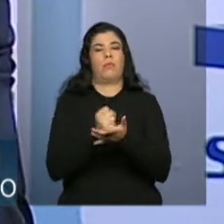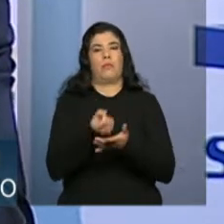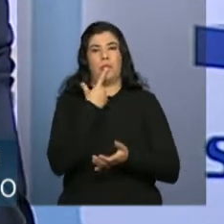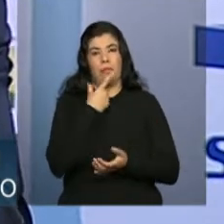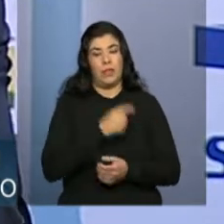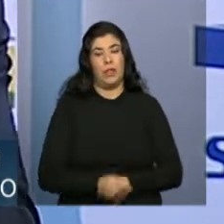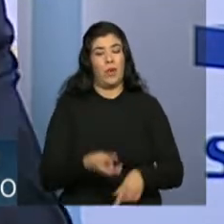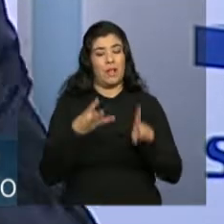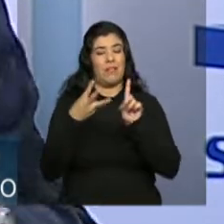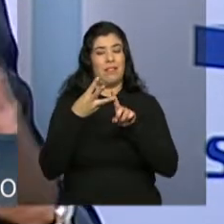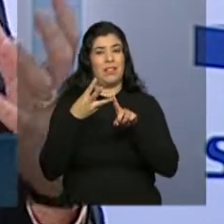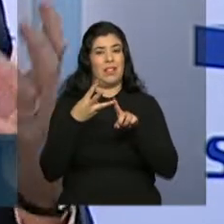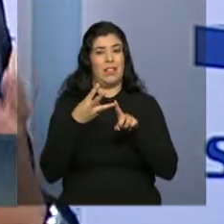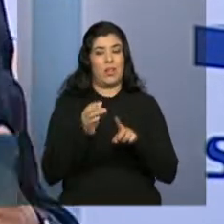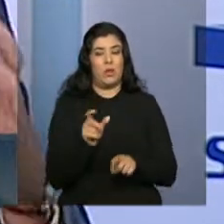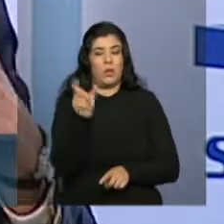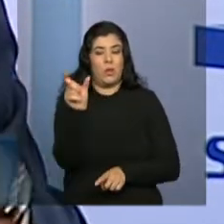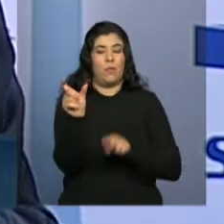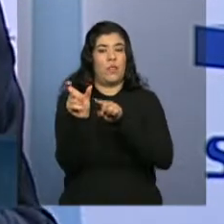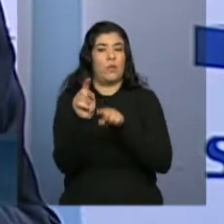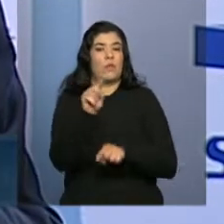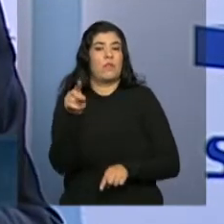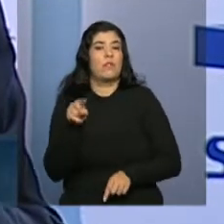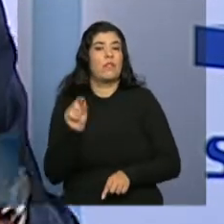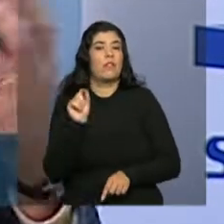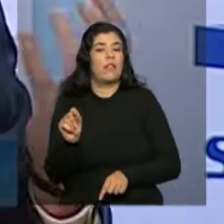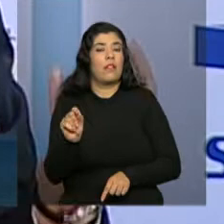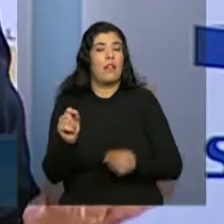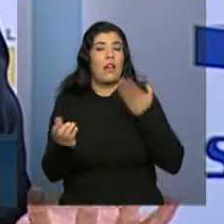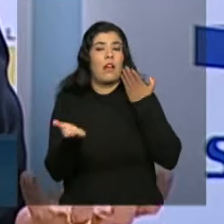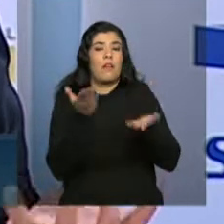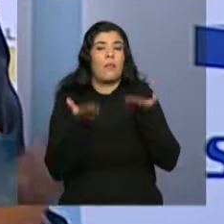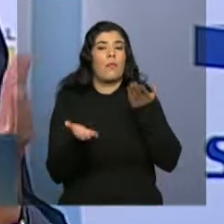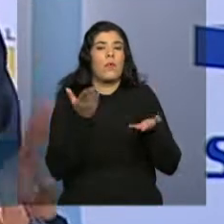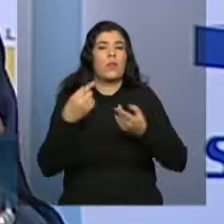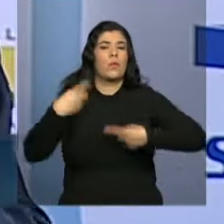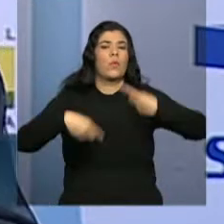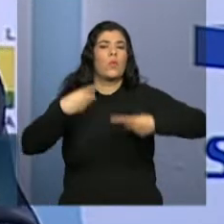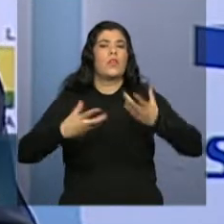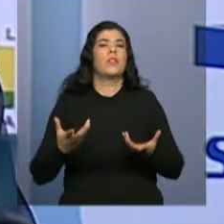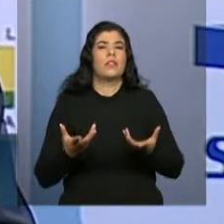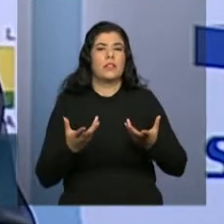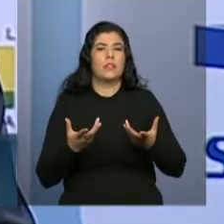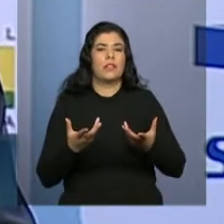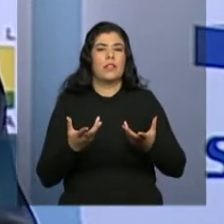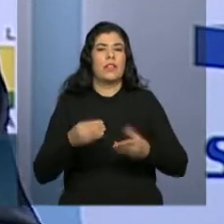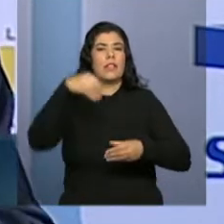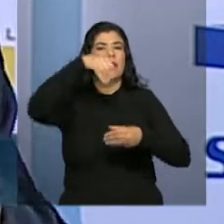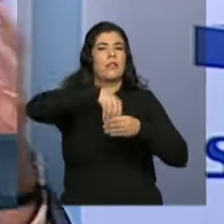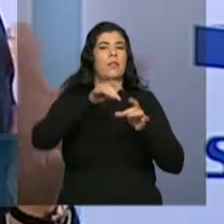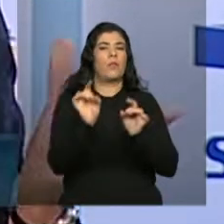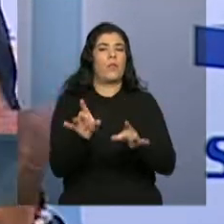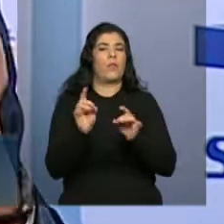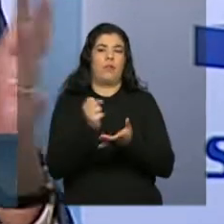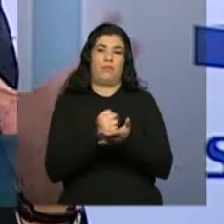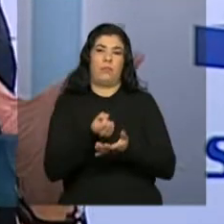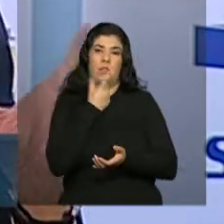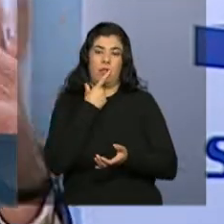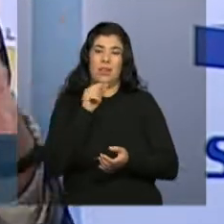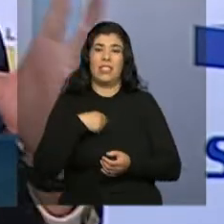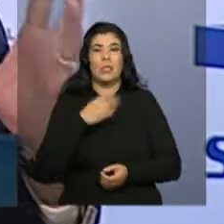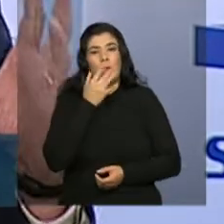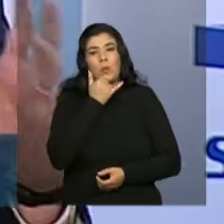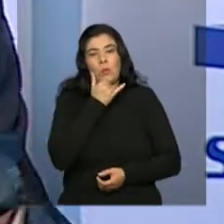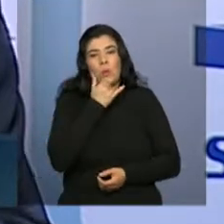mede ele busca medir Qual é o grau de concorrência ou de concentração que a gente tem dentro do mercado de medicamentos então é uma fórmula